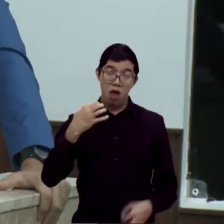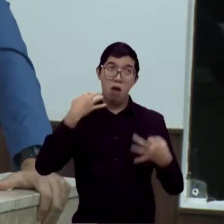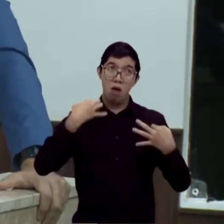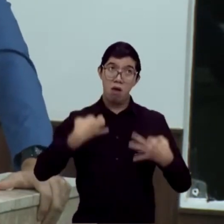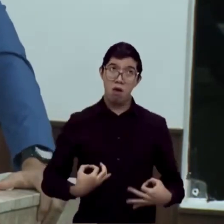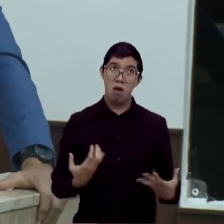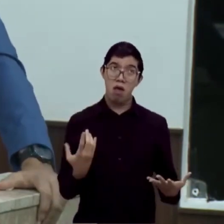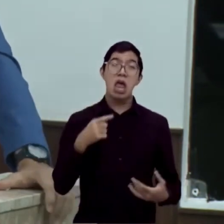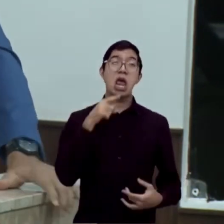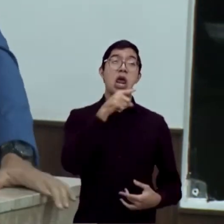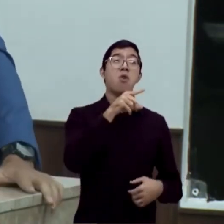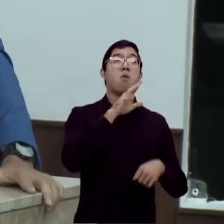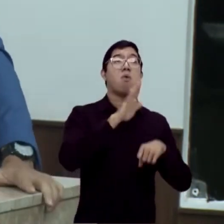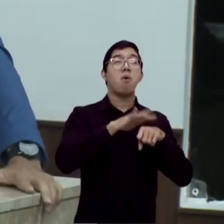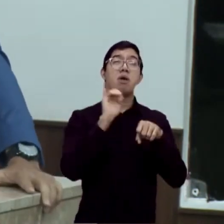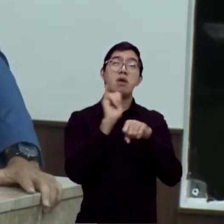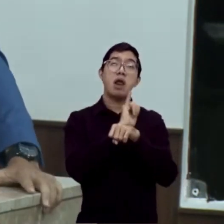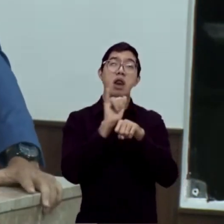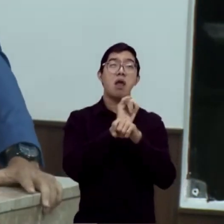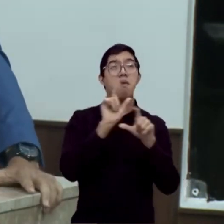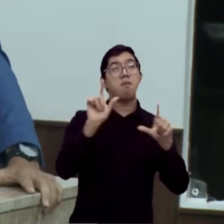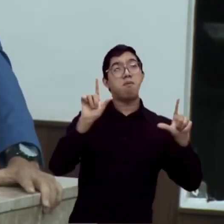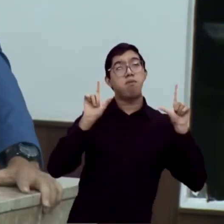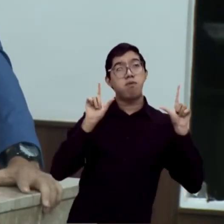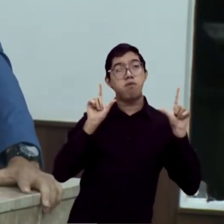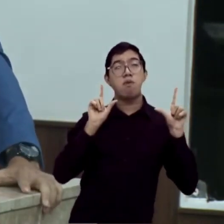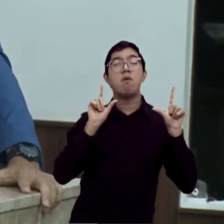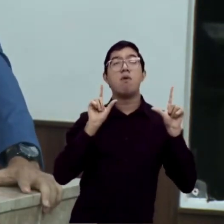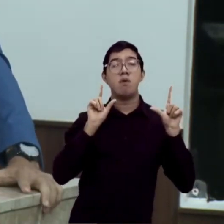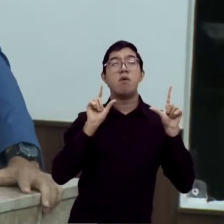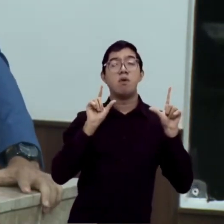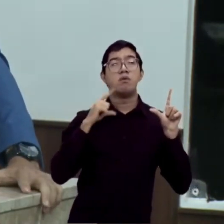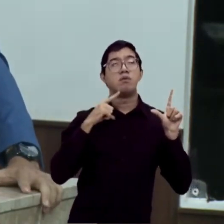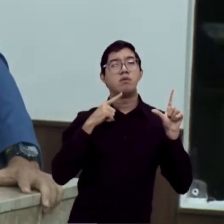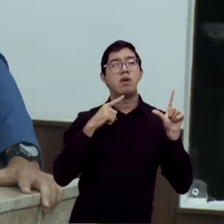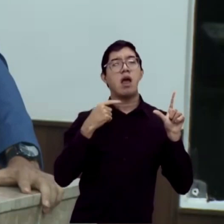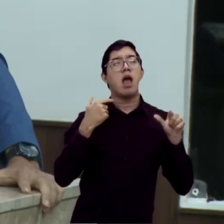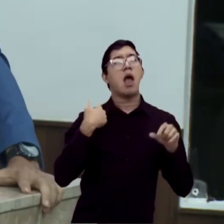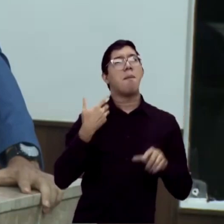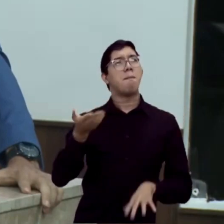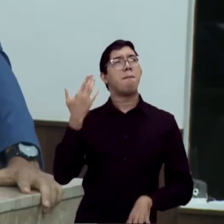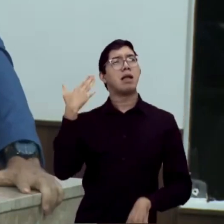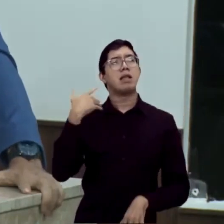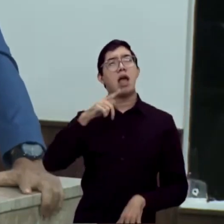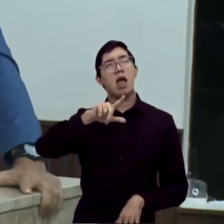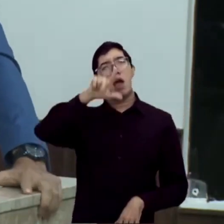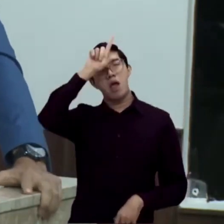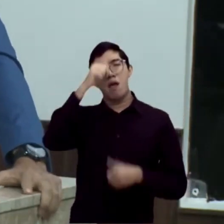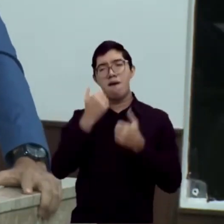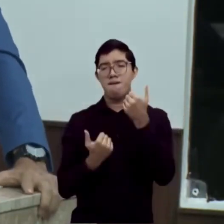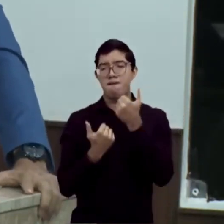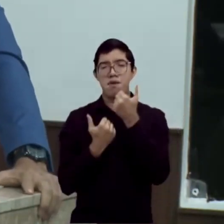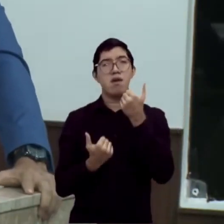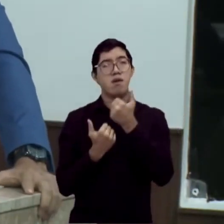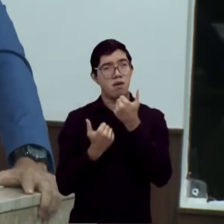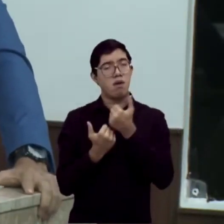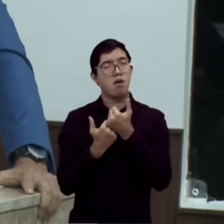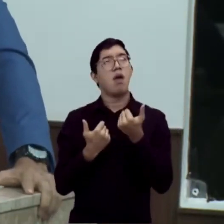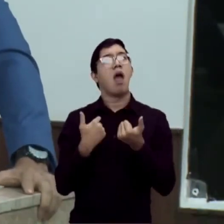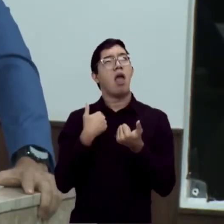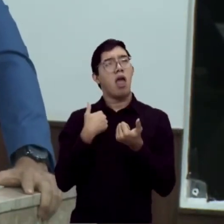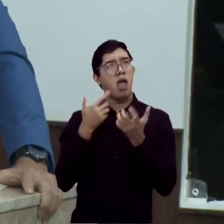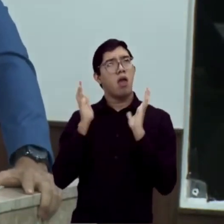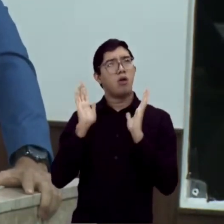outros. A vida toda, tudo que eu construí aqui, foi com verdade. Quando eu fui vice-líder aqui, eu procurei ajudar cada